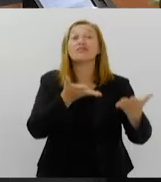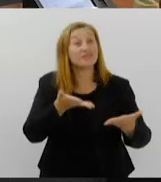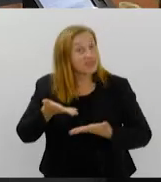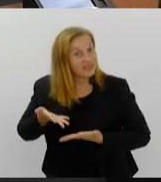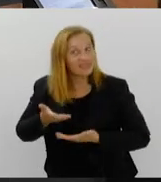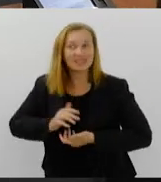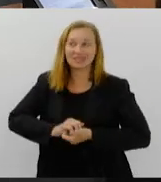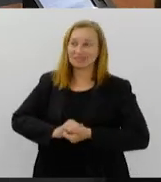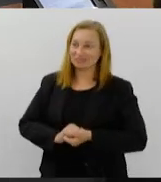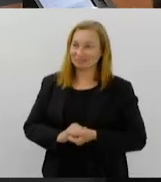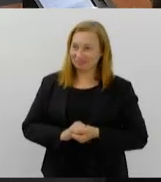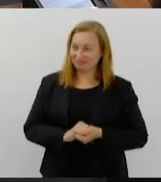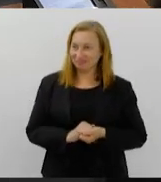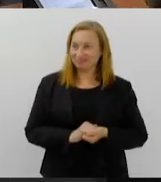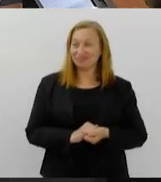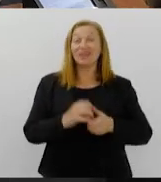bem-vindo.